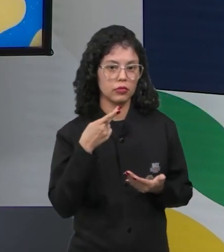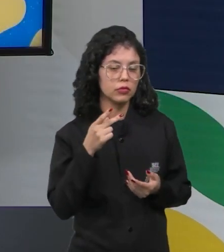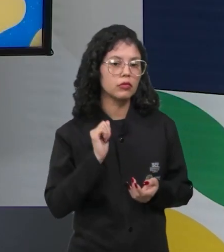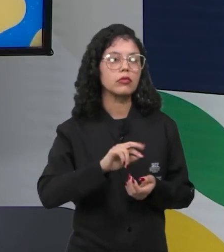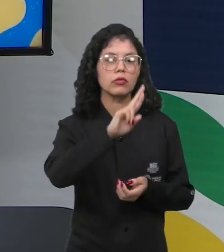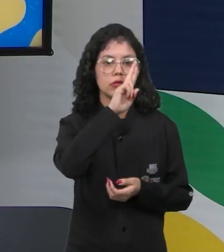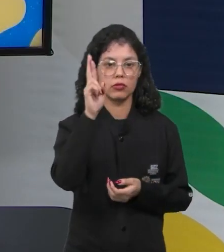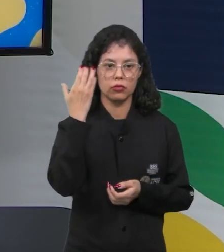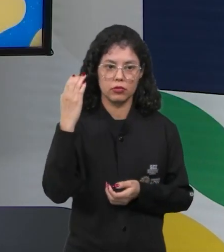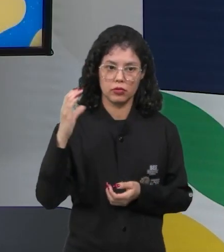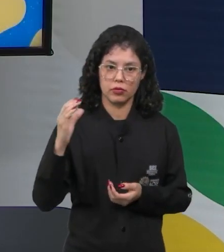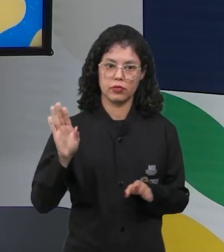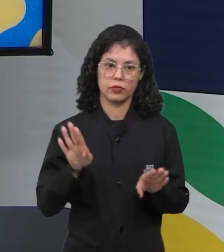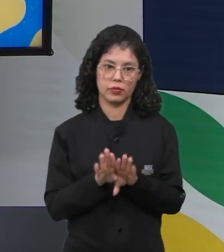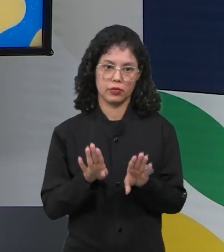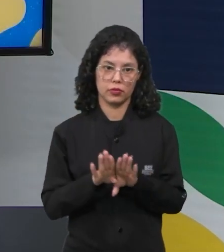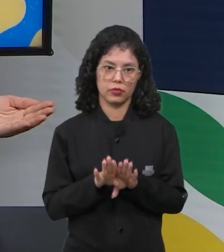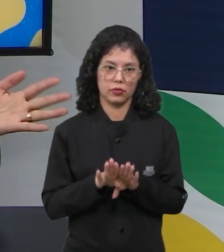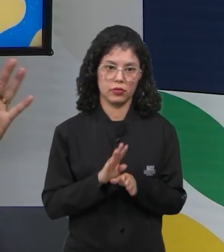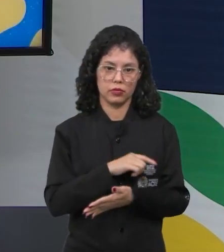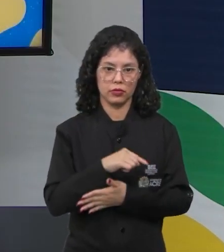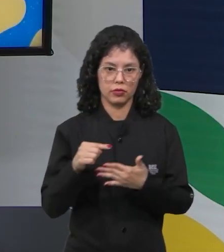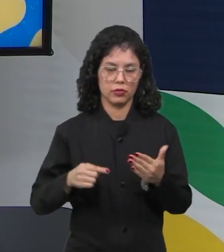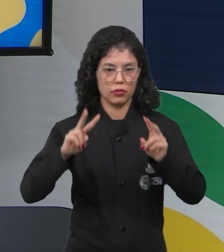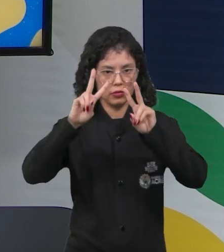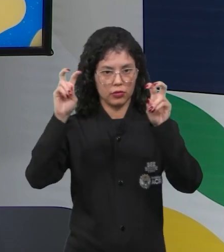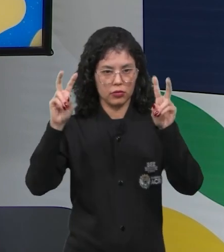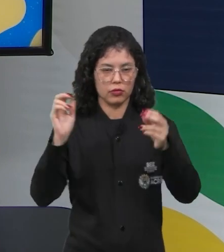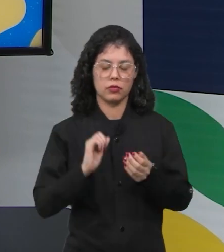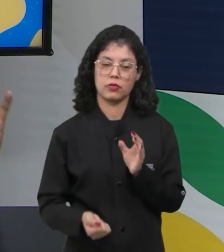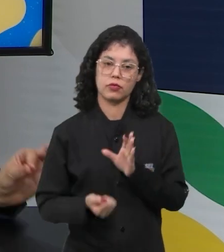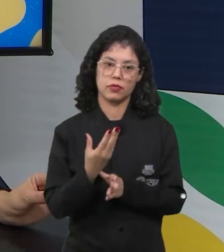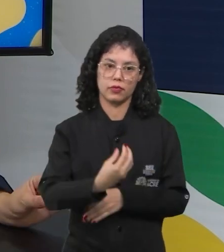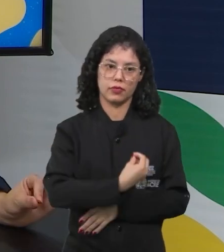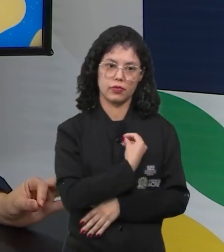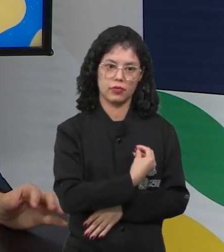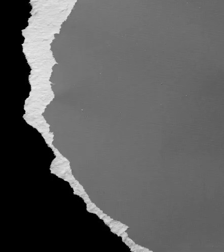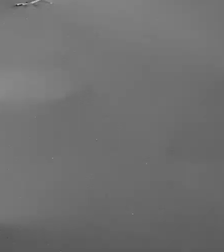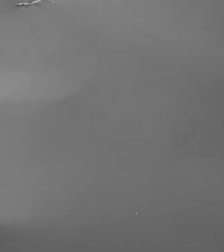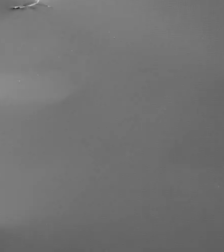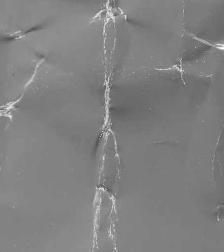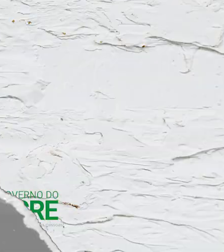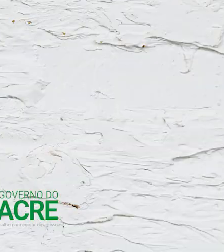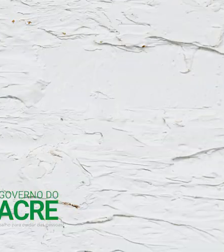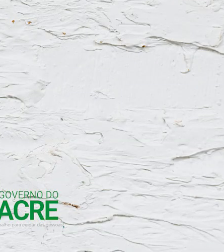da ciência e também falamos sobre as teorias aí da origem da vida.